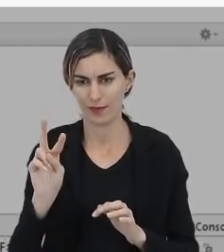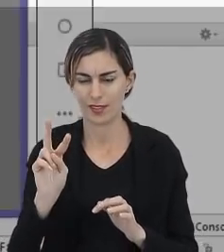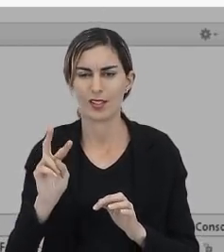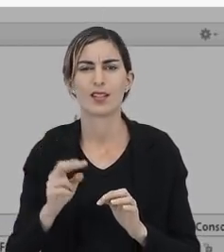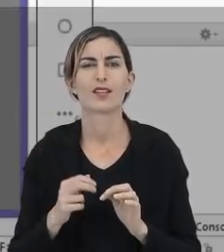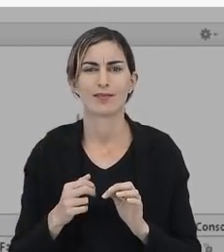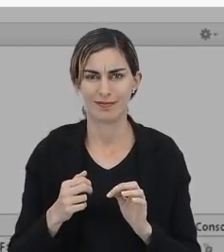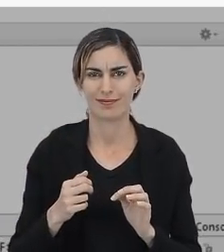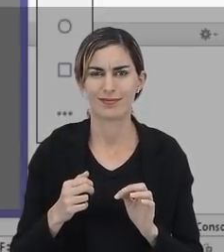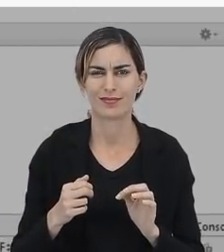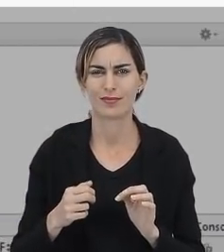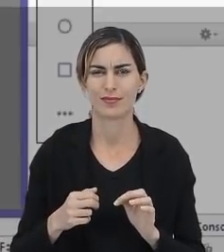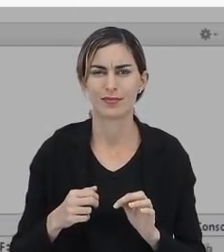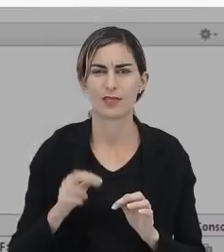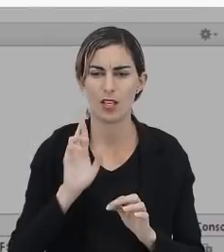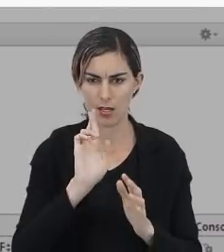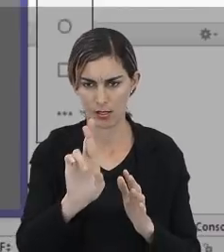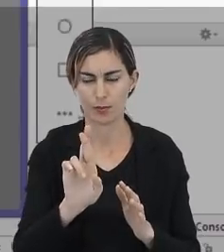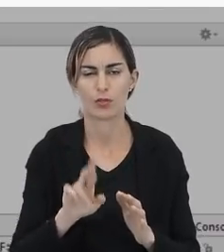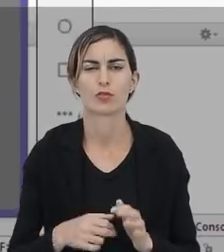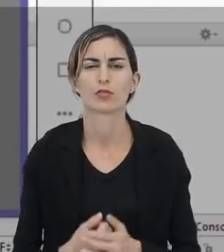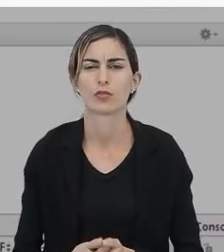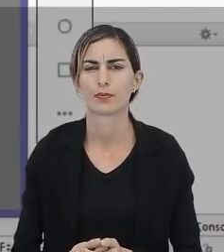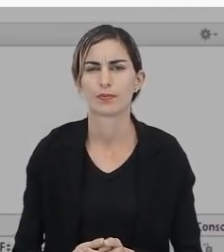Vamos executar e ver o resultado.